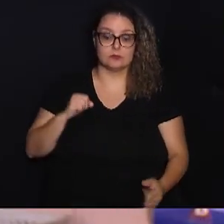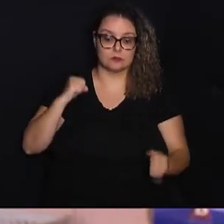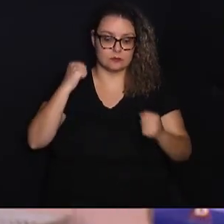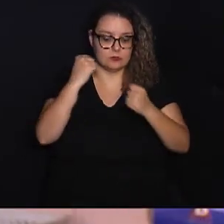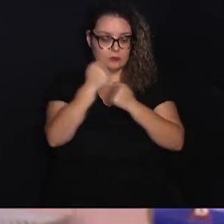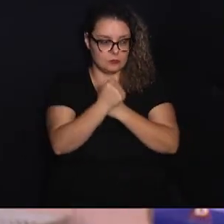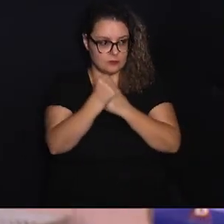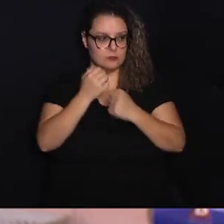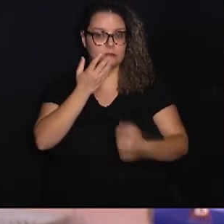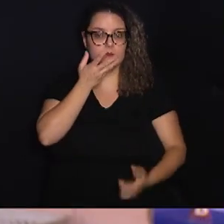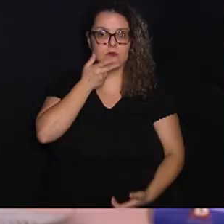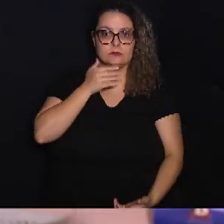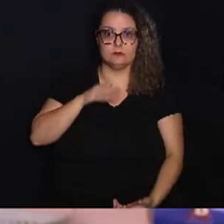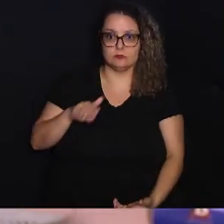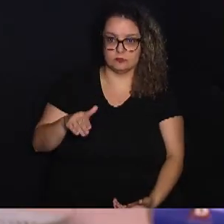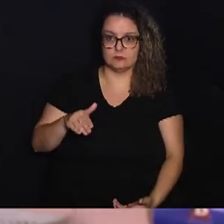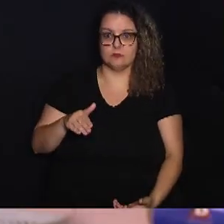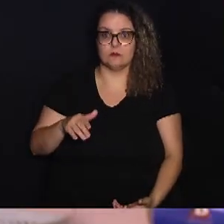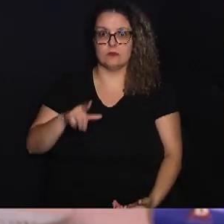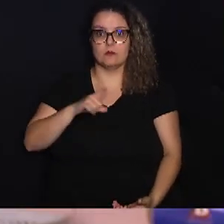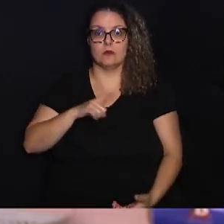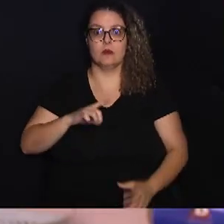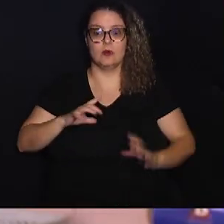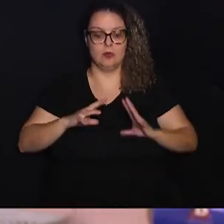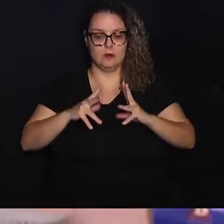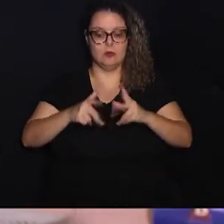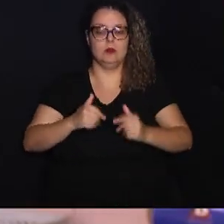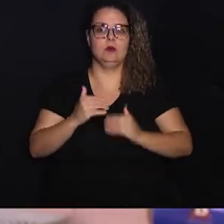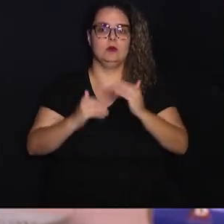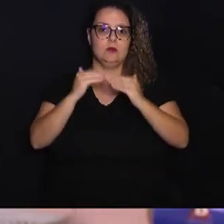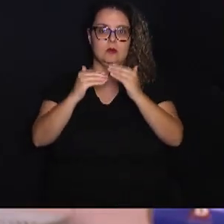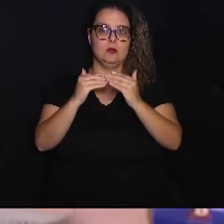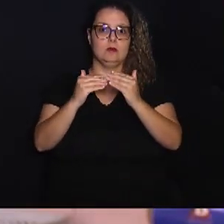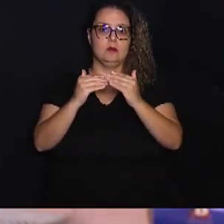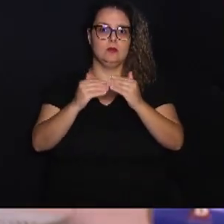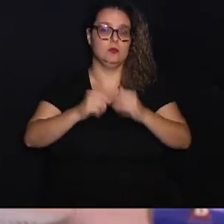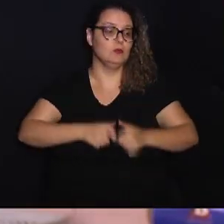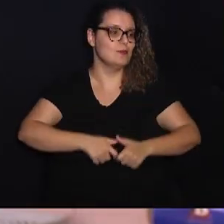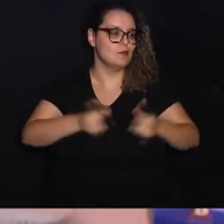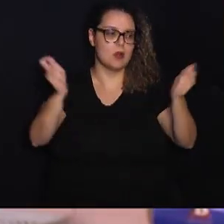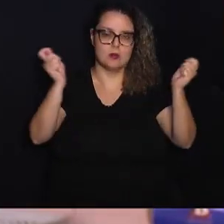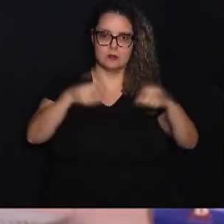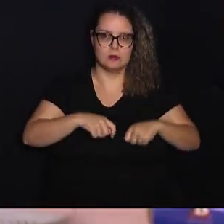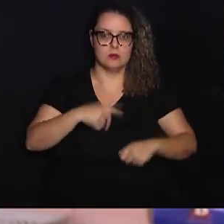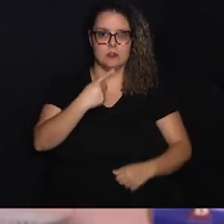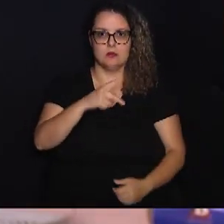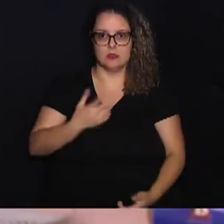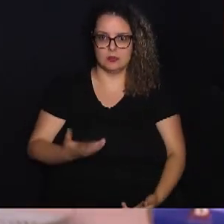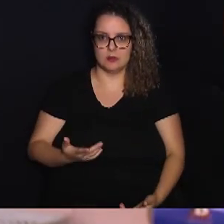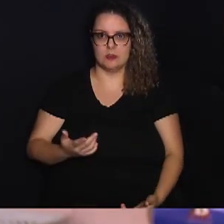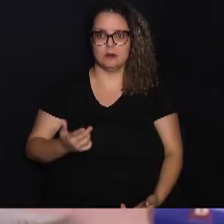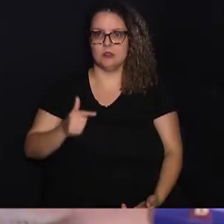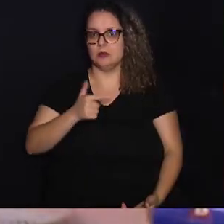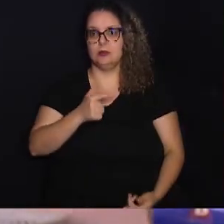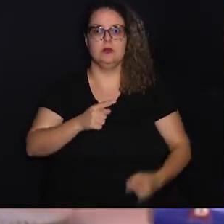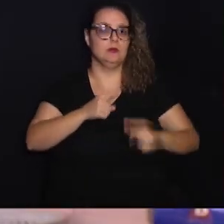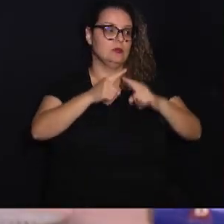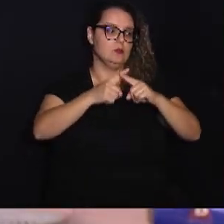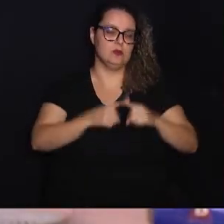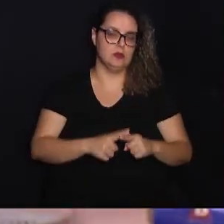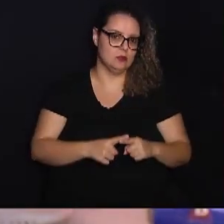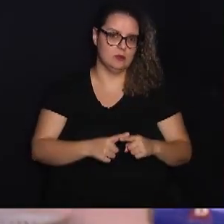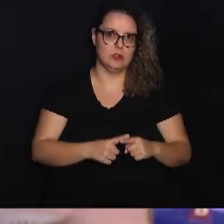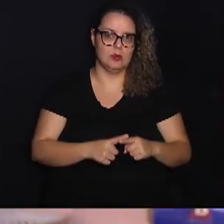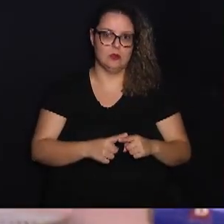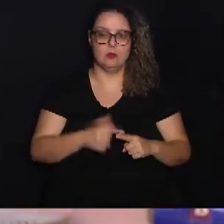a criança para ela ter o pleno desenvolvimento, ela chegar no máximo da capacidade dela. Então você não tem uma competitividade dele